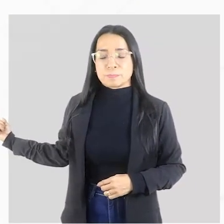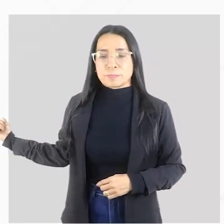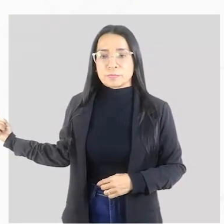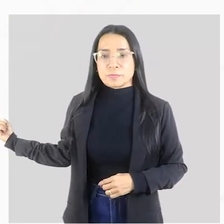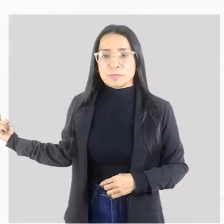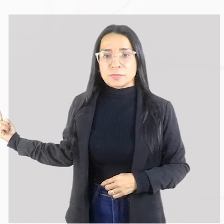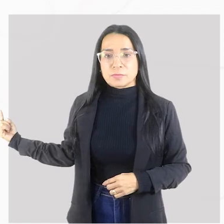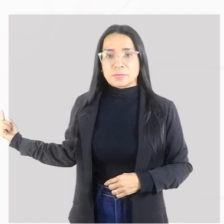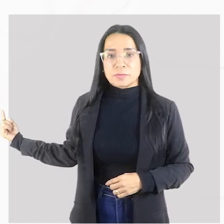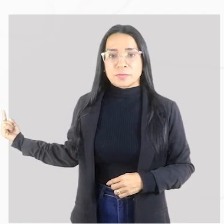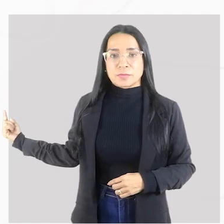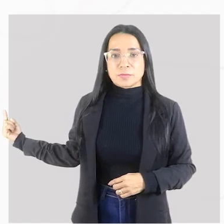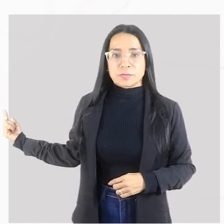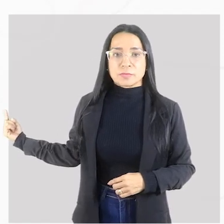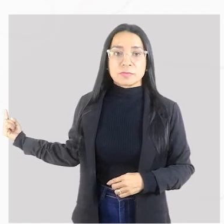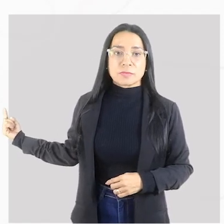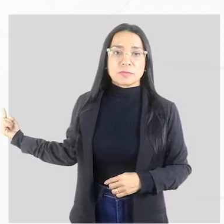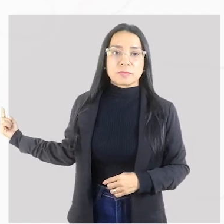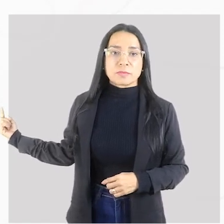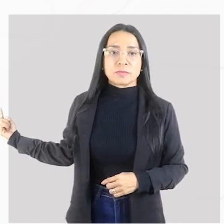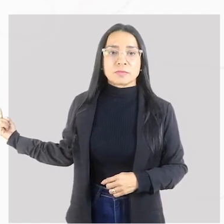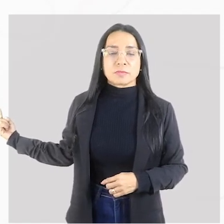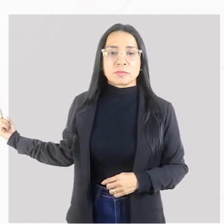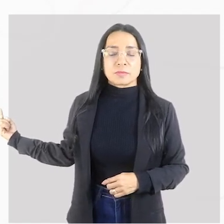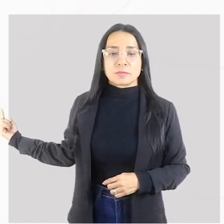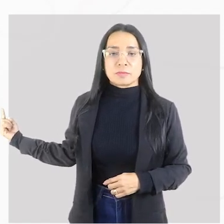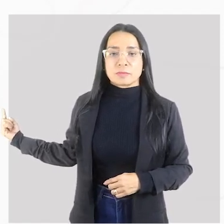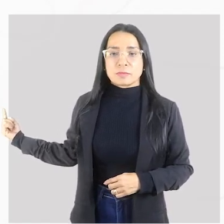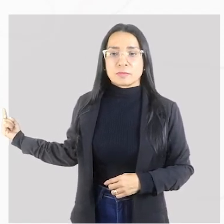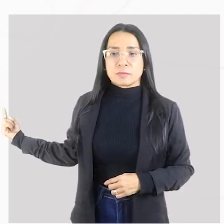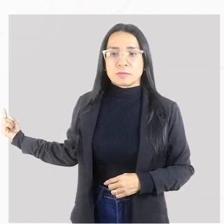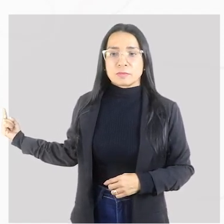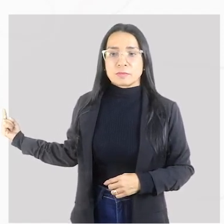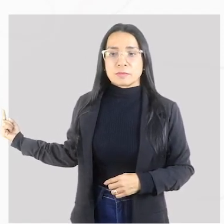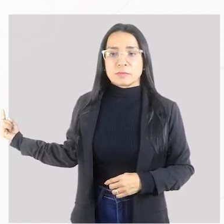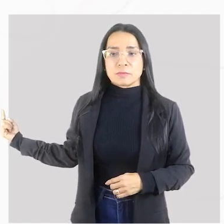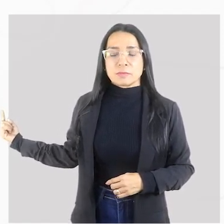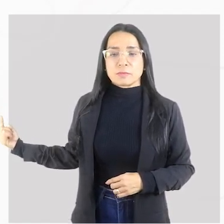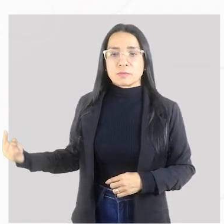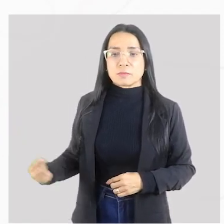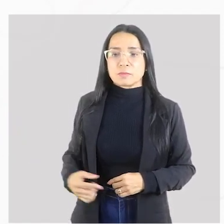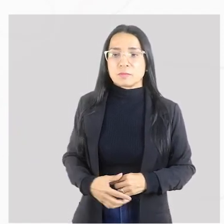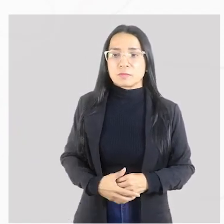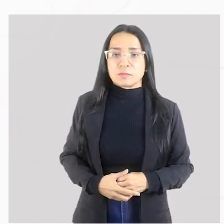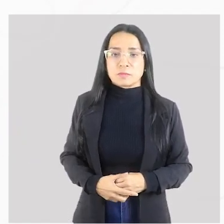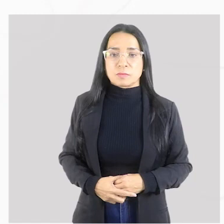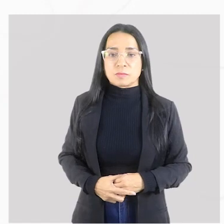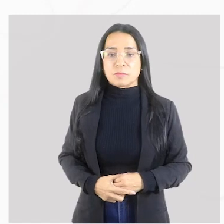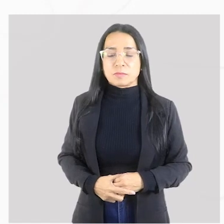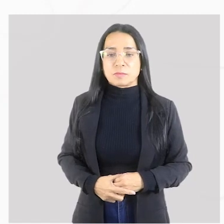Impedindo dessa forma a propagação de doenças. Foi observando, no entanto, que